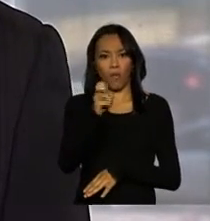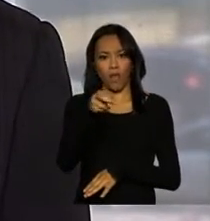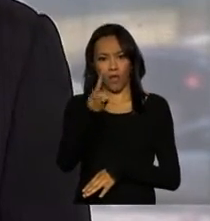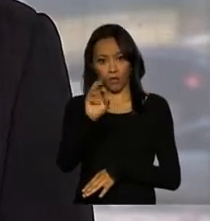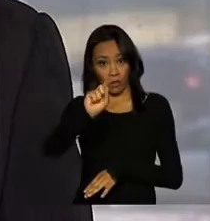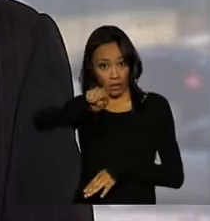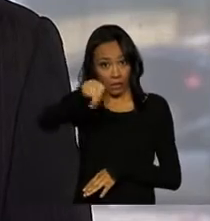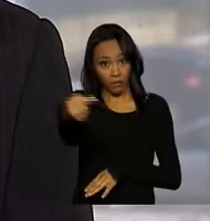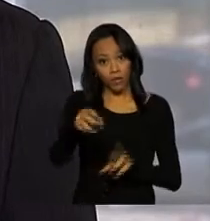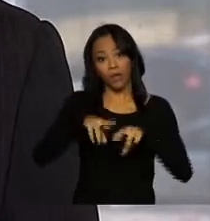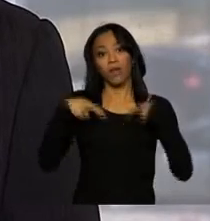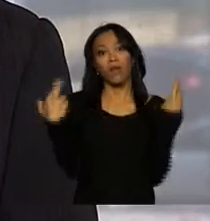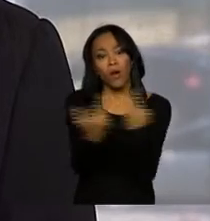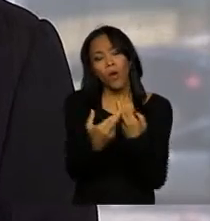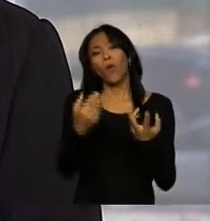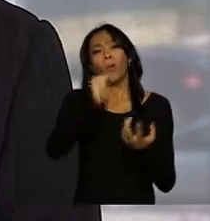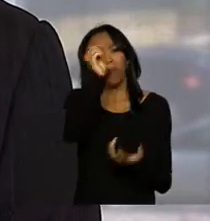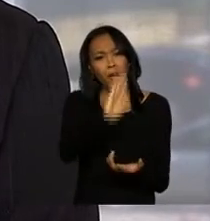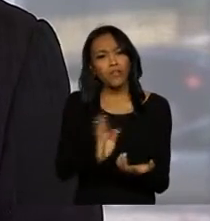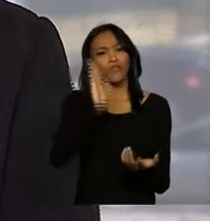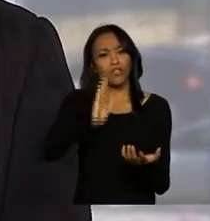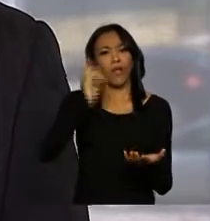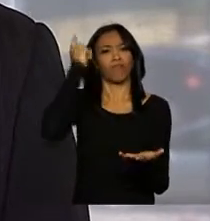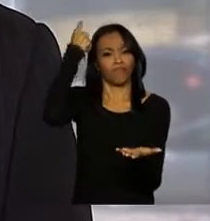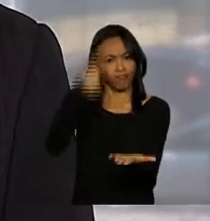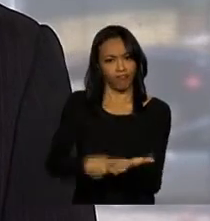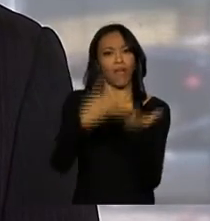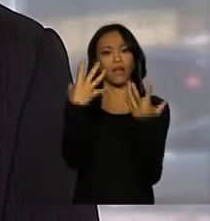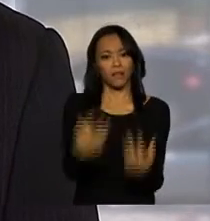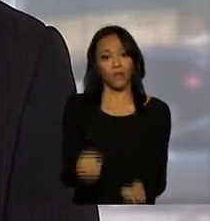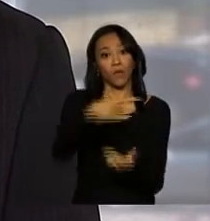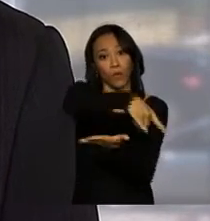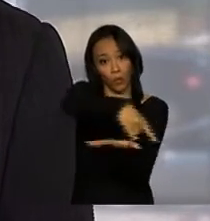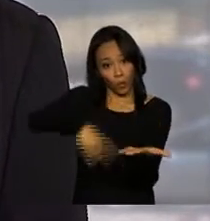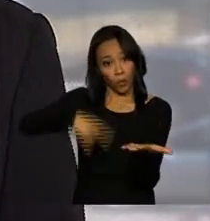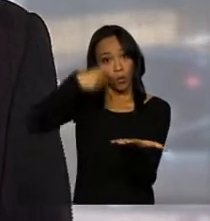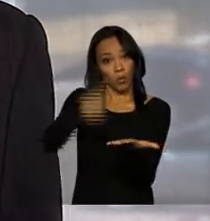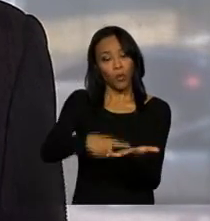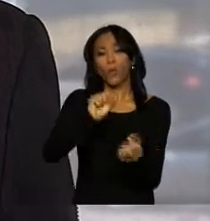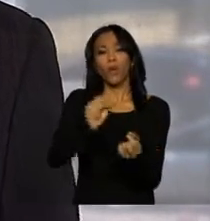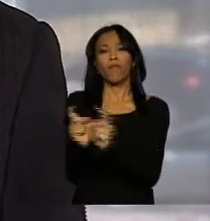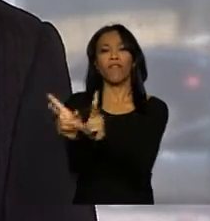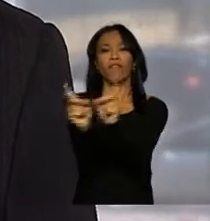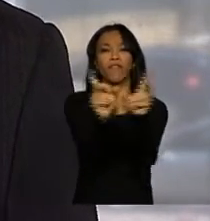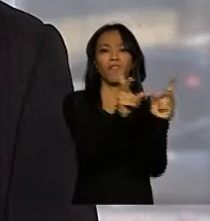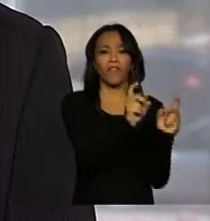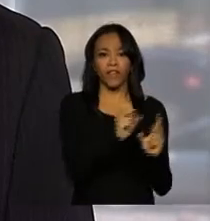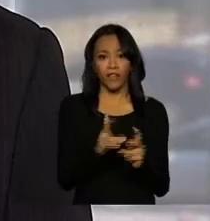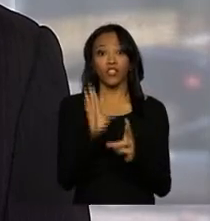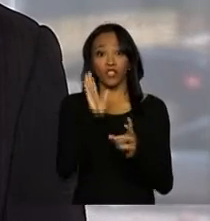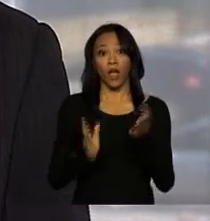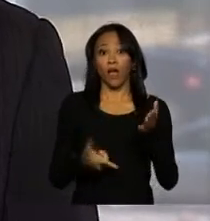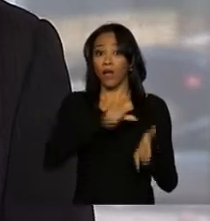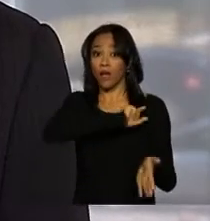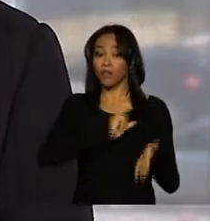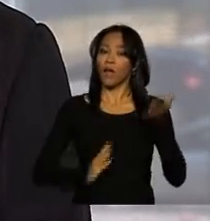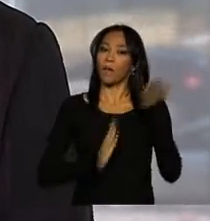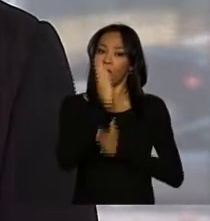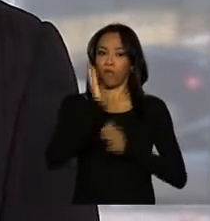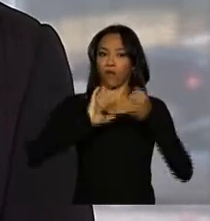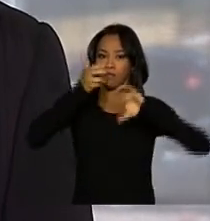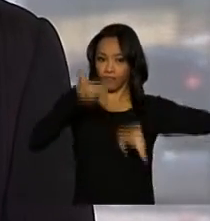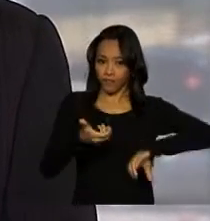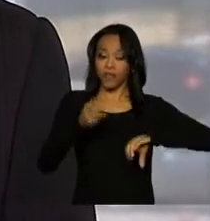anunciado que o brasil finalizou o acordo de facilitação de comércio que já havia sido aprovado no congresso nacional e vai ser